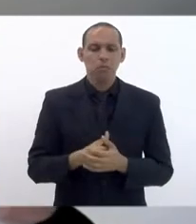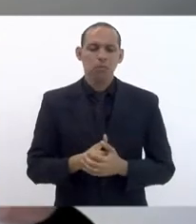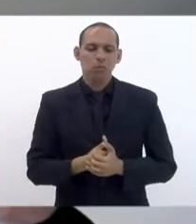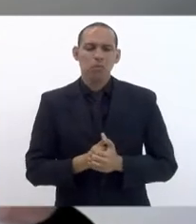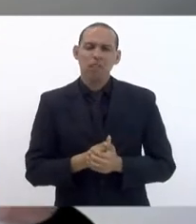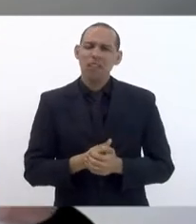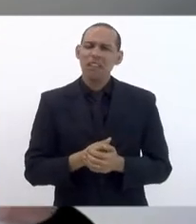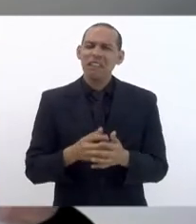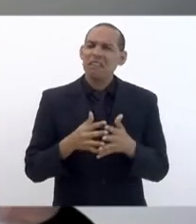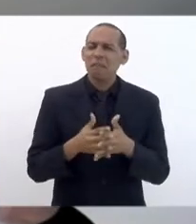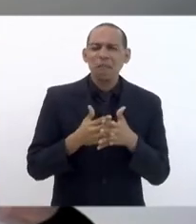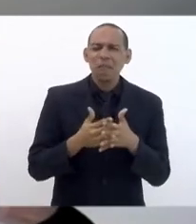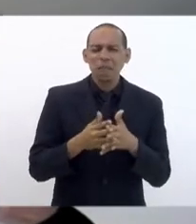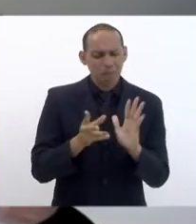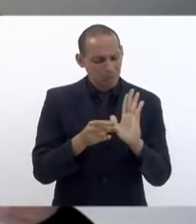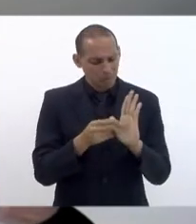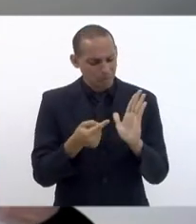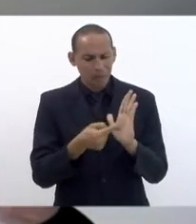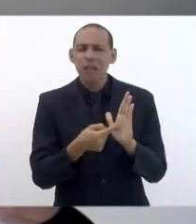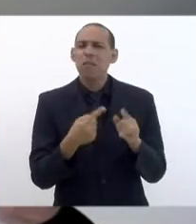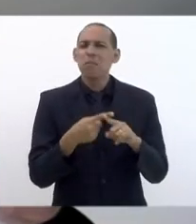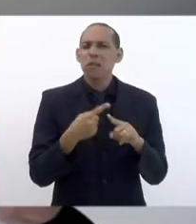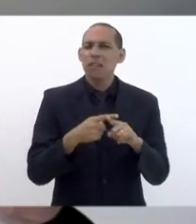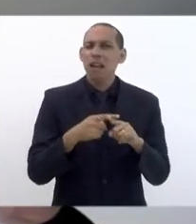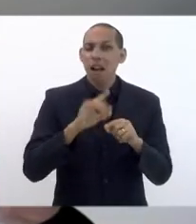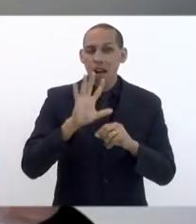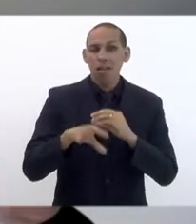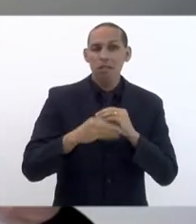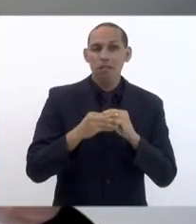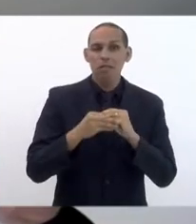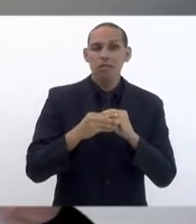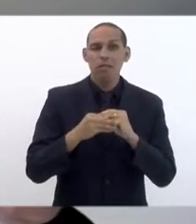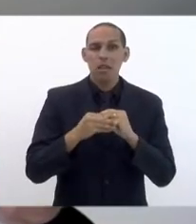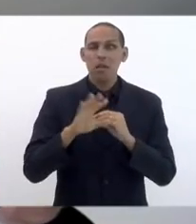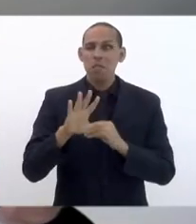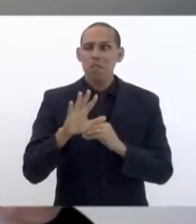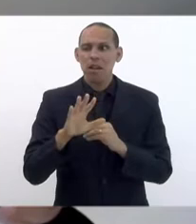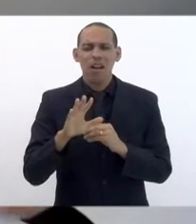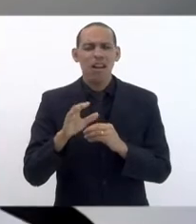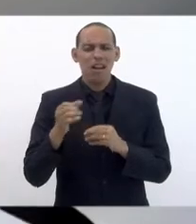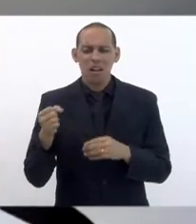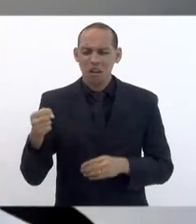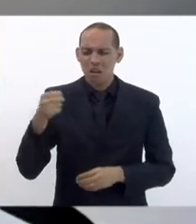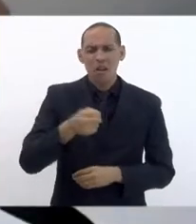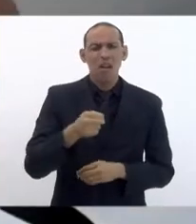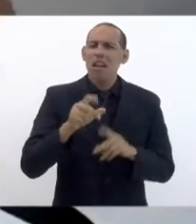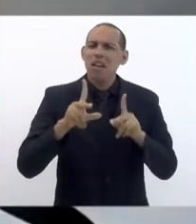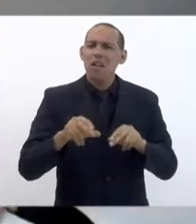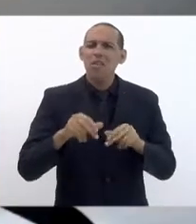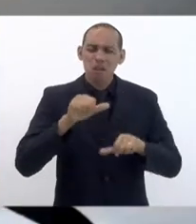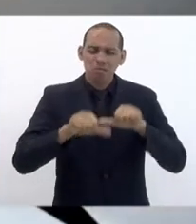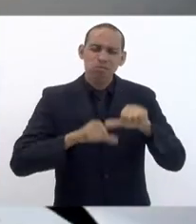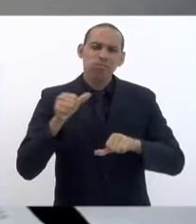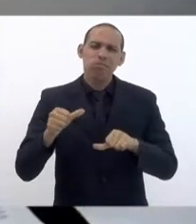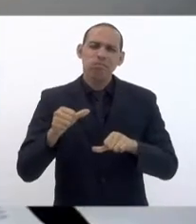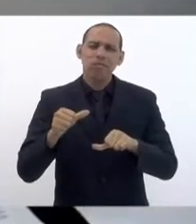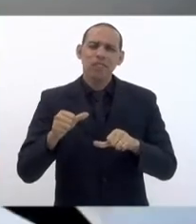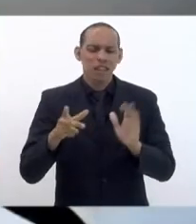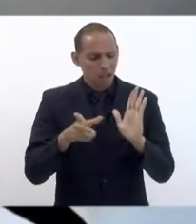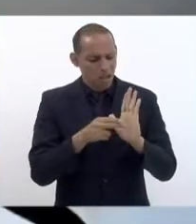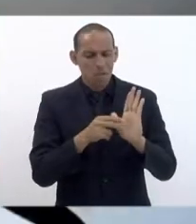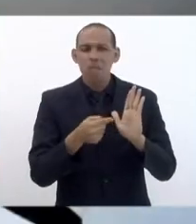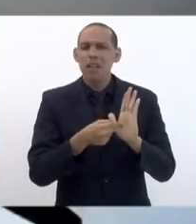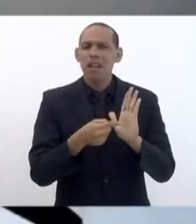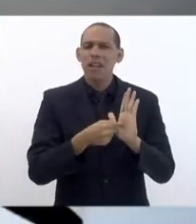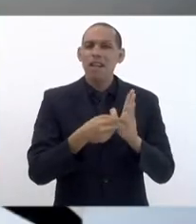emenda confusa, porque ela é uma emenda aditiva e se apresenta como uma emenda modificativa, que na verdade é uma emenda que propõe